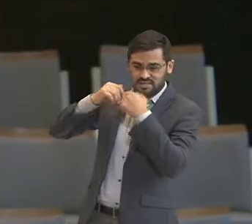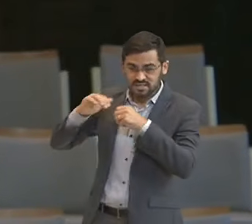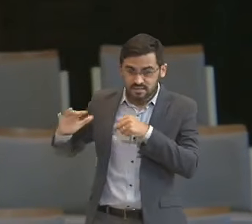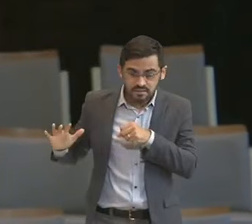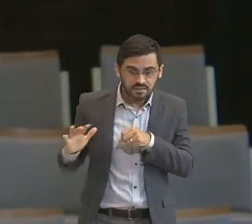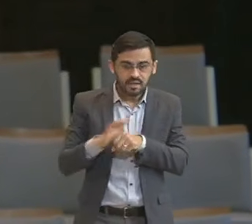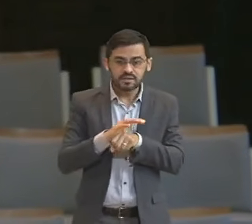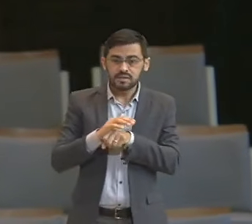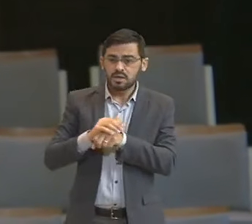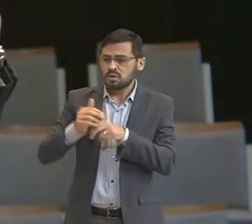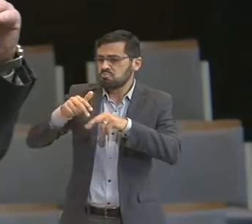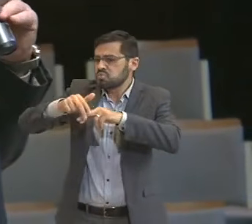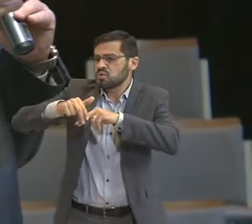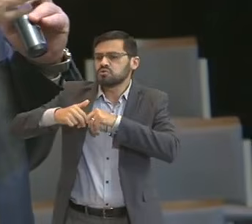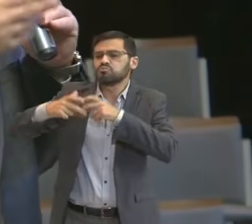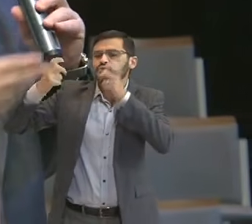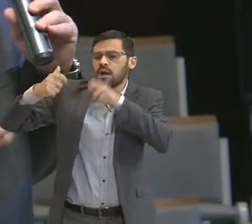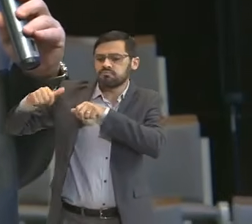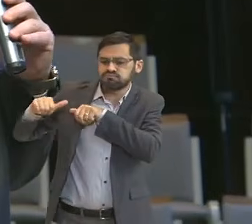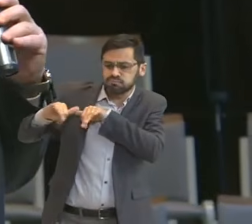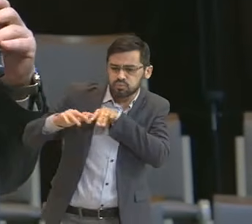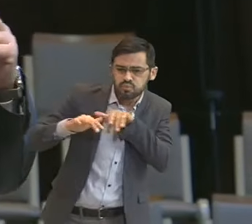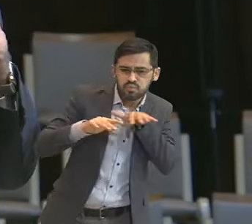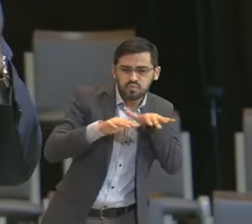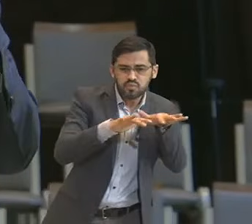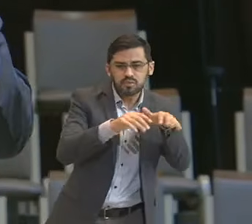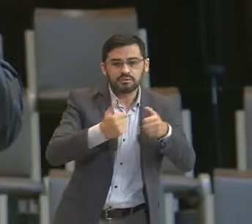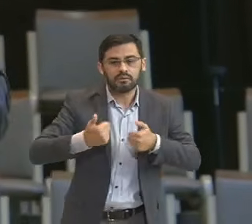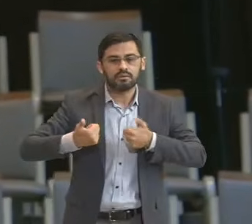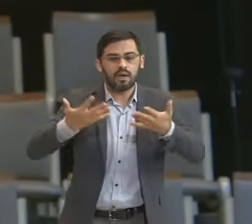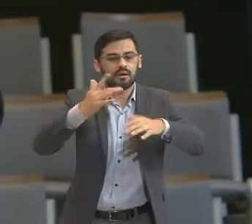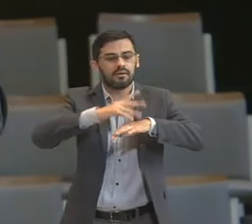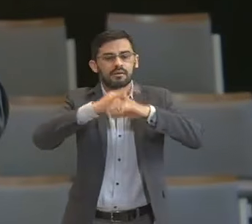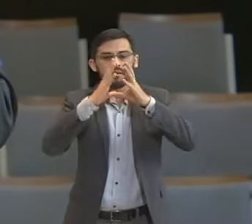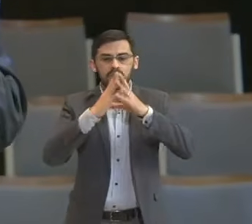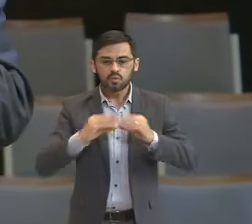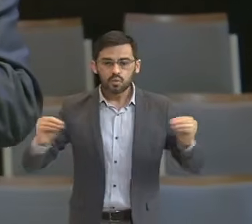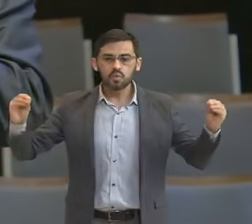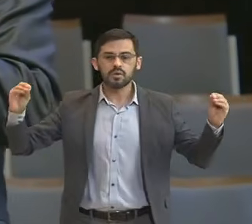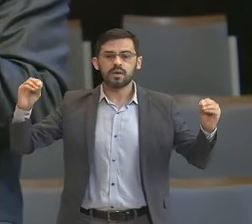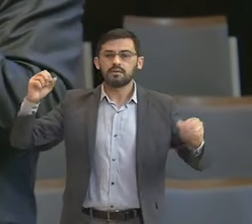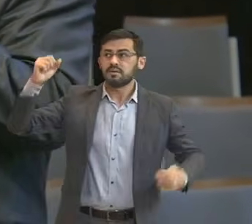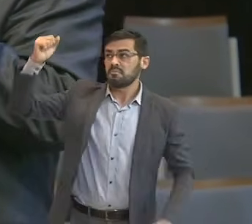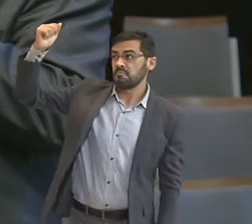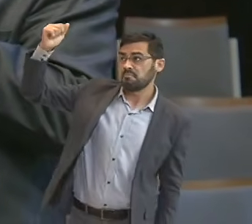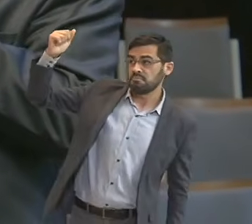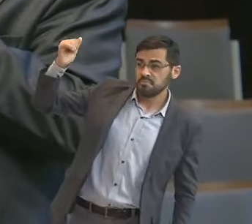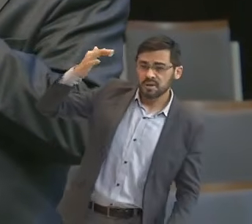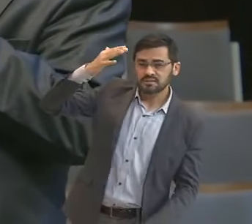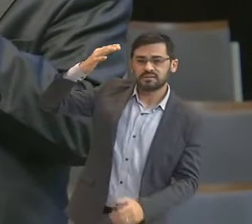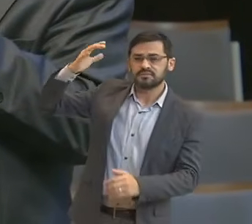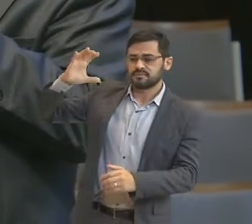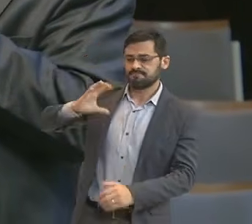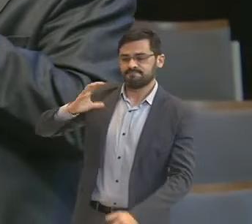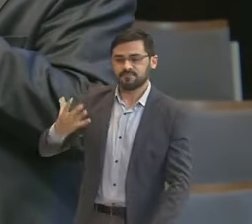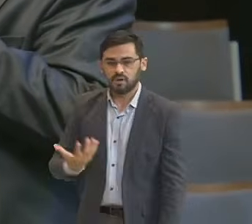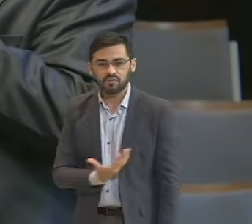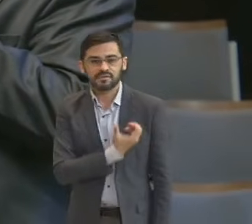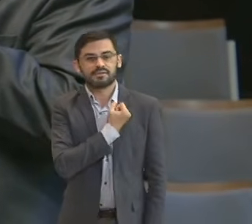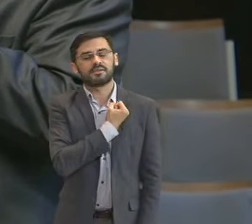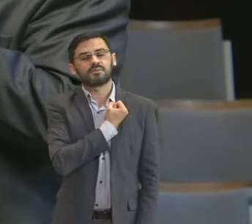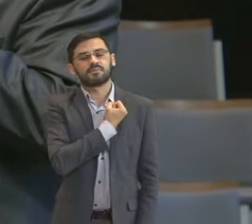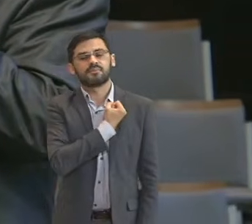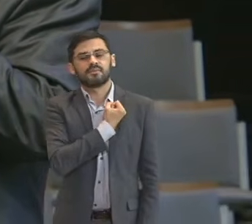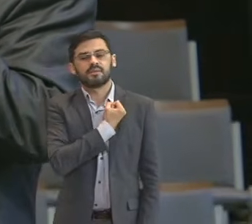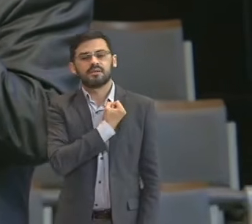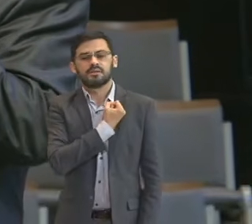E por onde esse rio passa, ele leva cura, ele leva bênção, ele leva salvação,